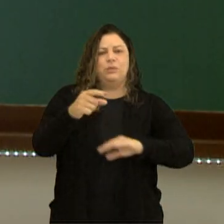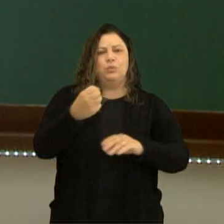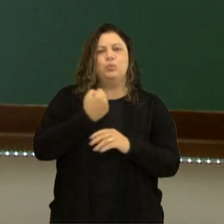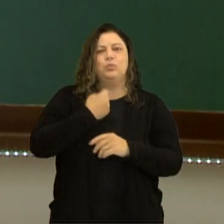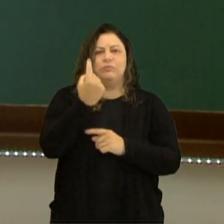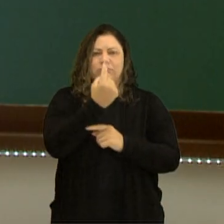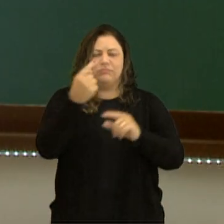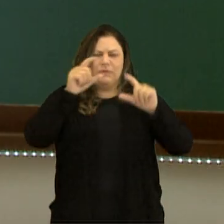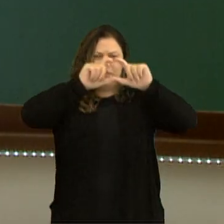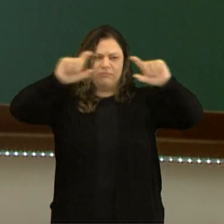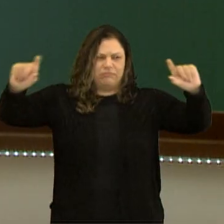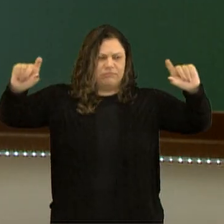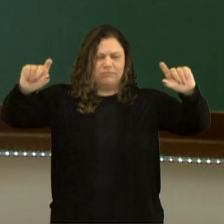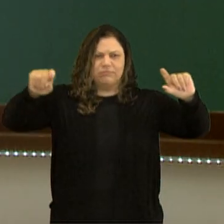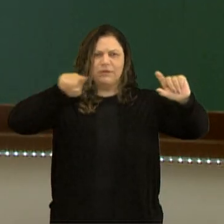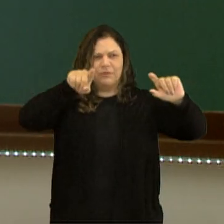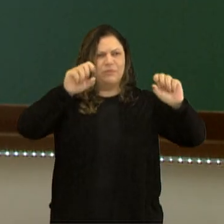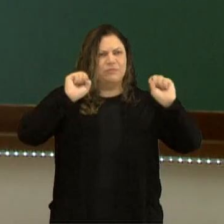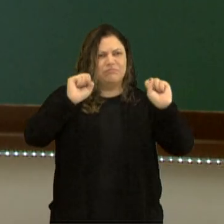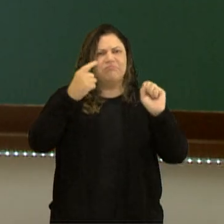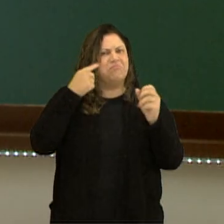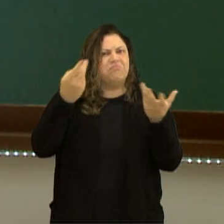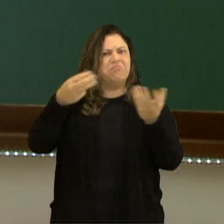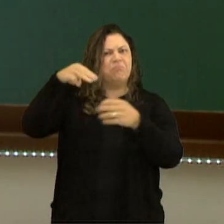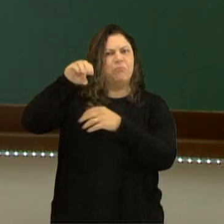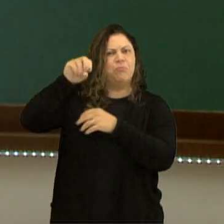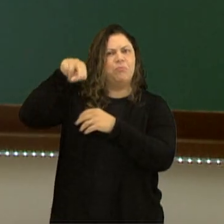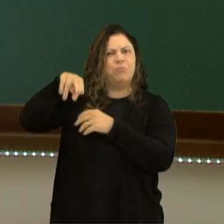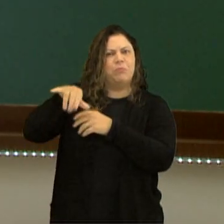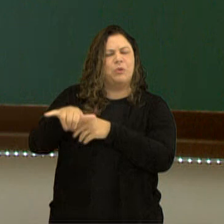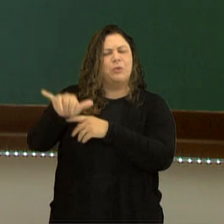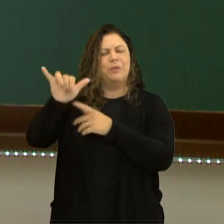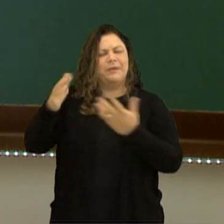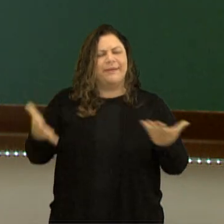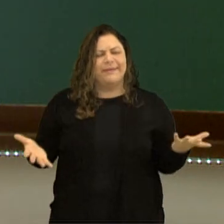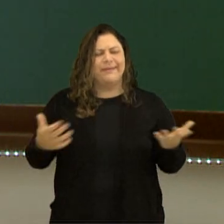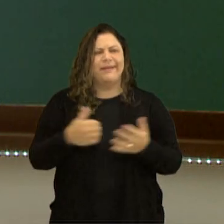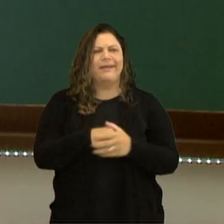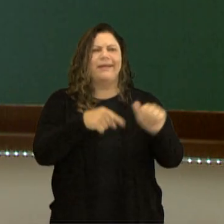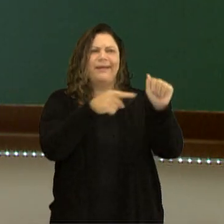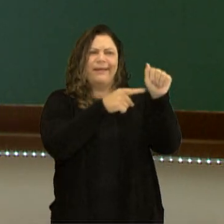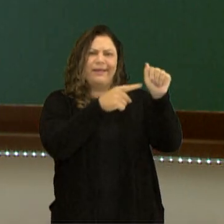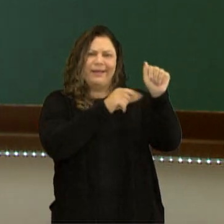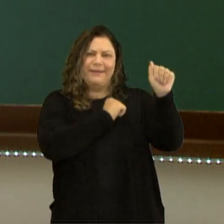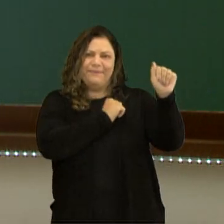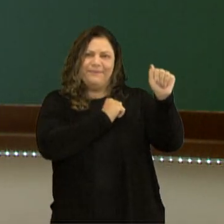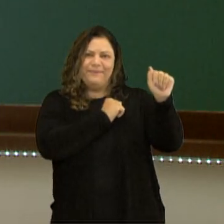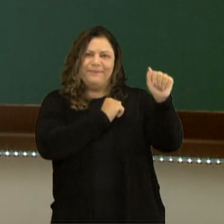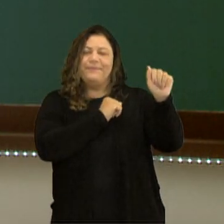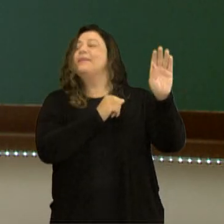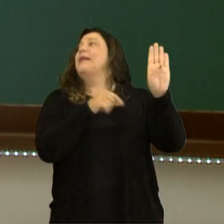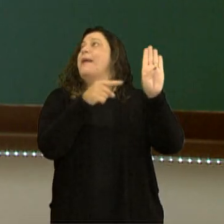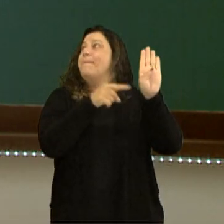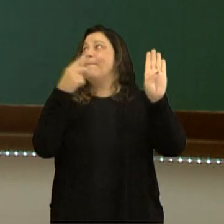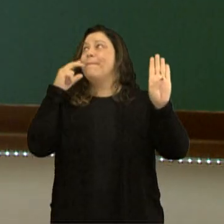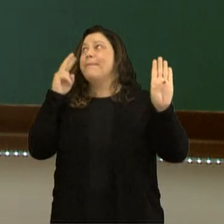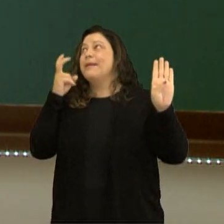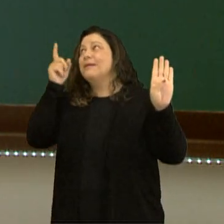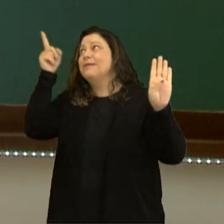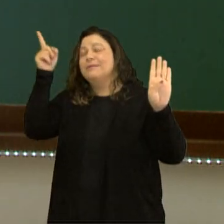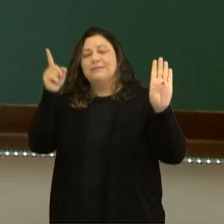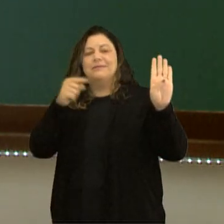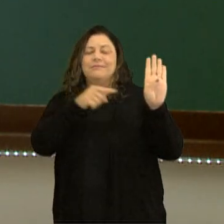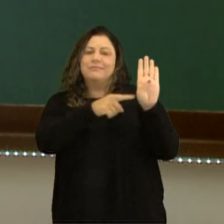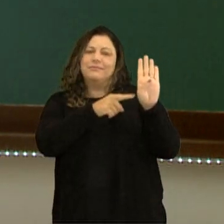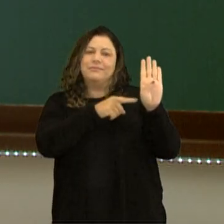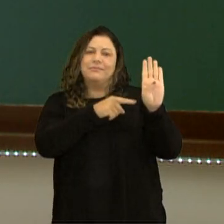money? Você pode save money. Letra A, at school. Letra B, in the theater. Ou letra